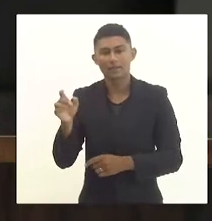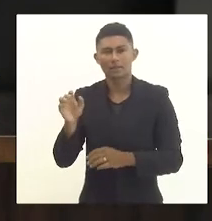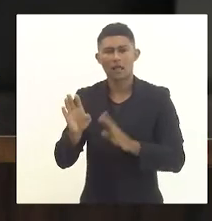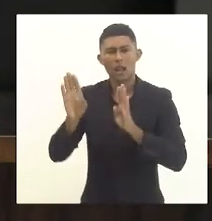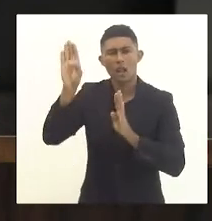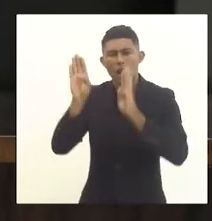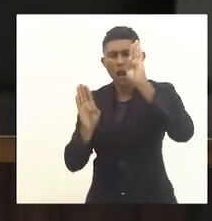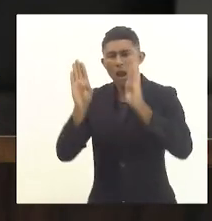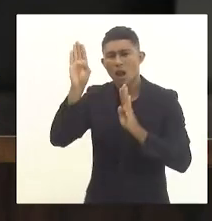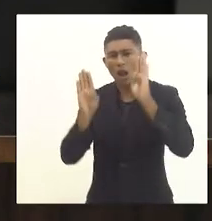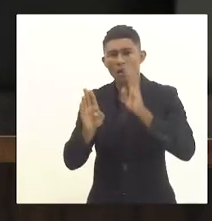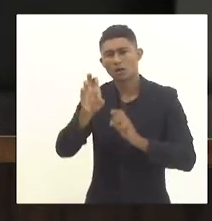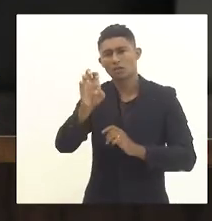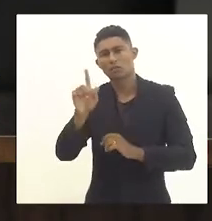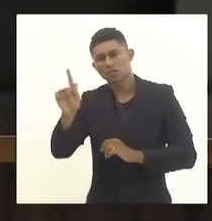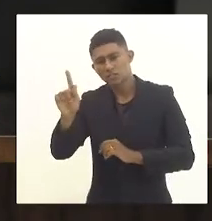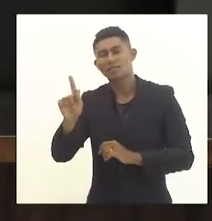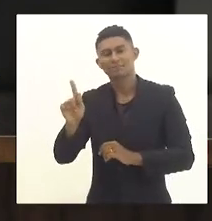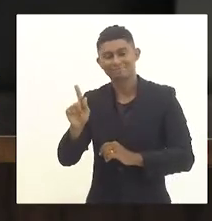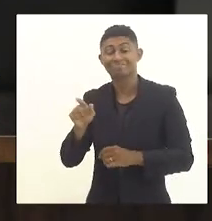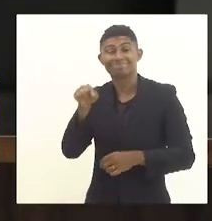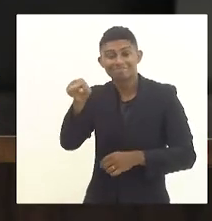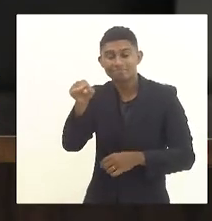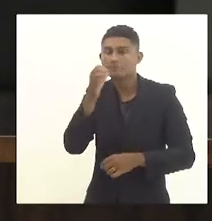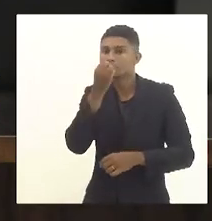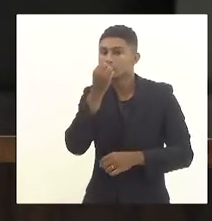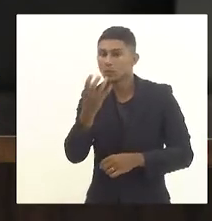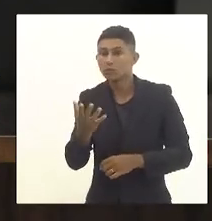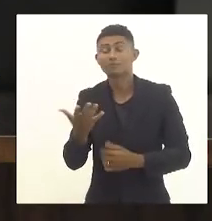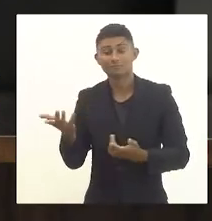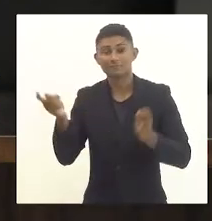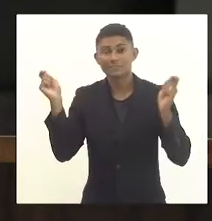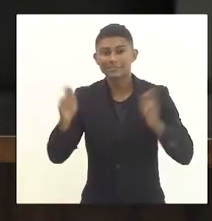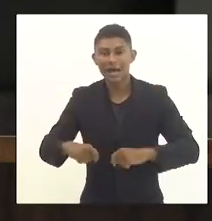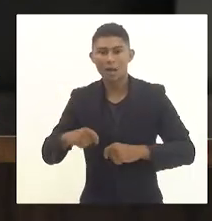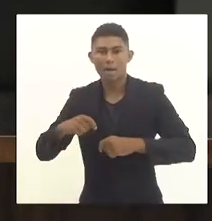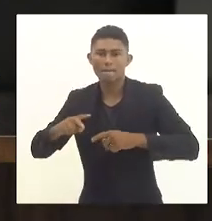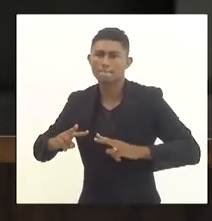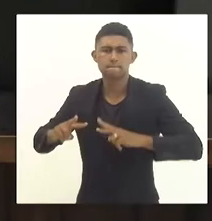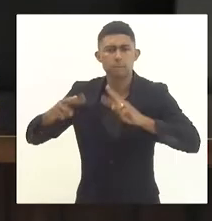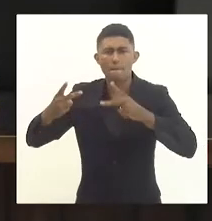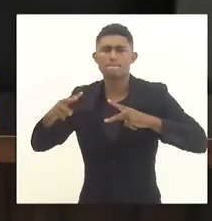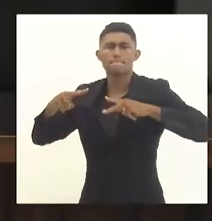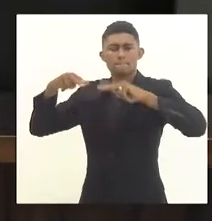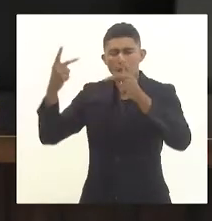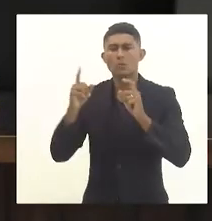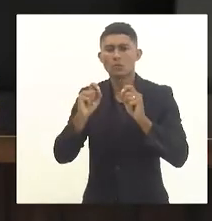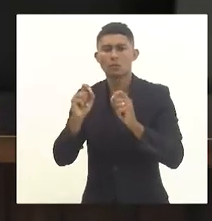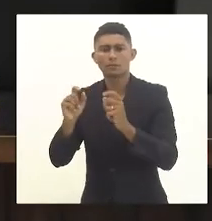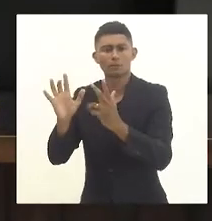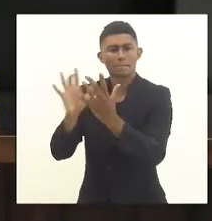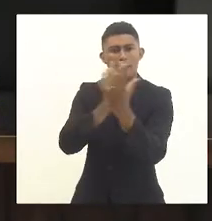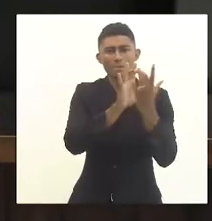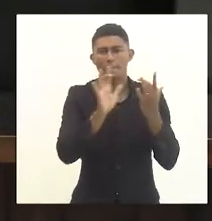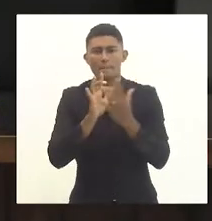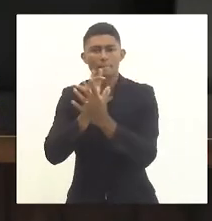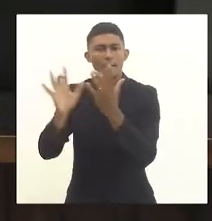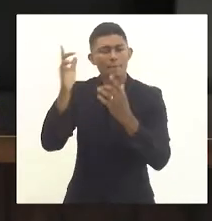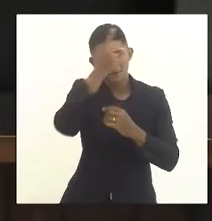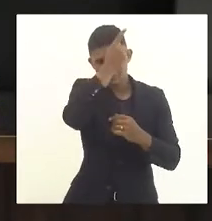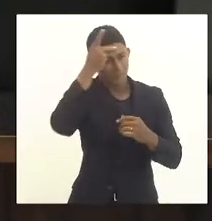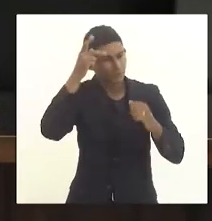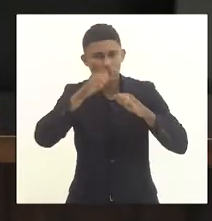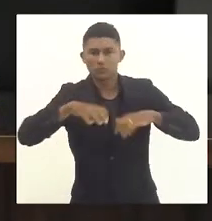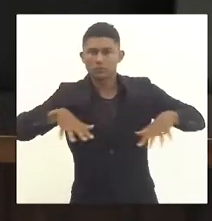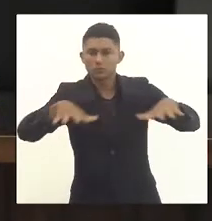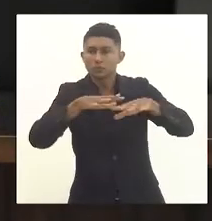5G. Ampliava-se ali a possibilidade de um salto quântico, capaz de conectar serviços e prover